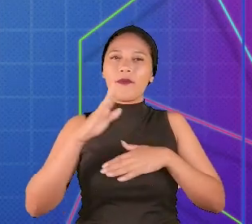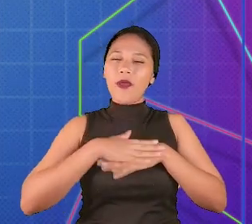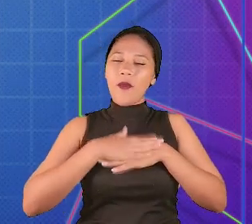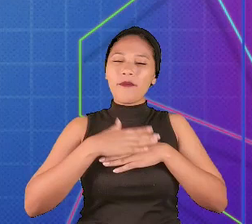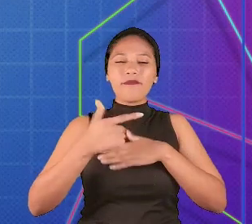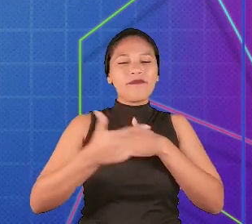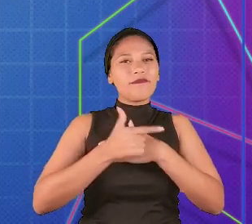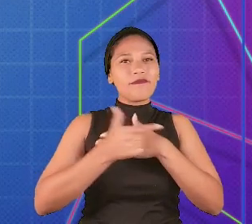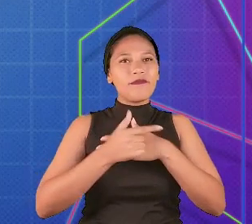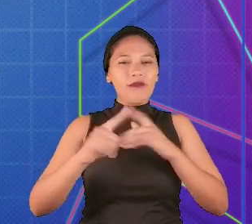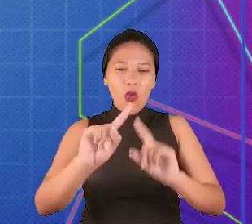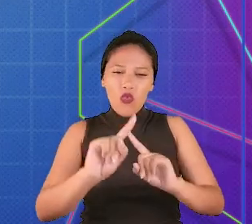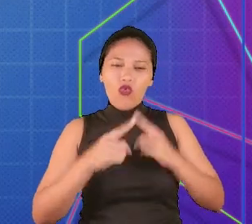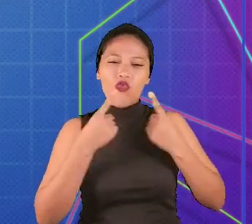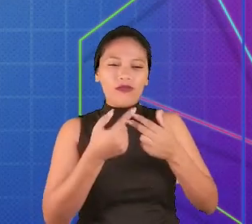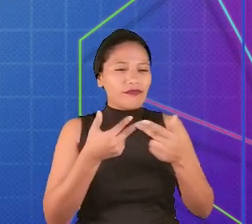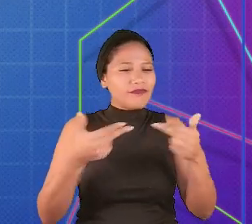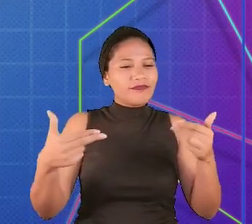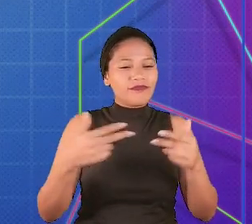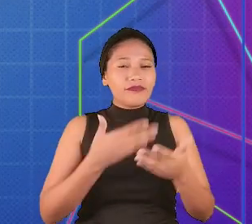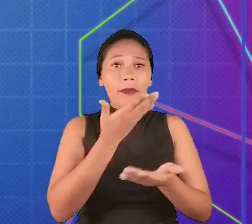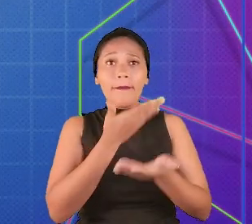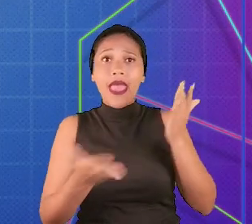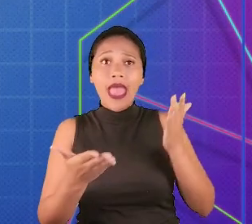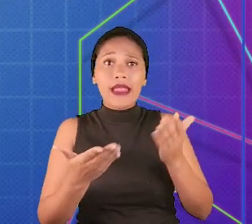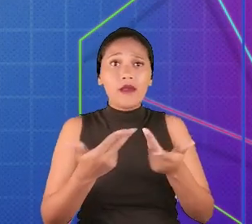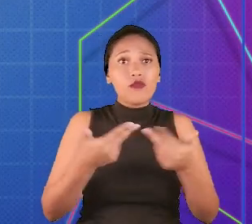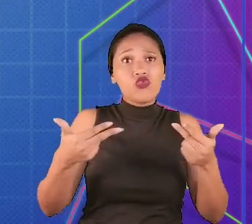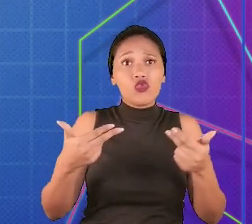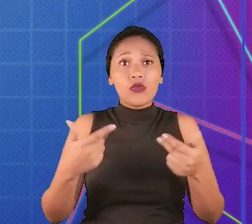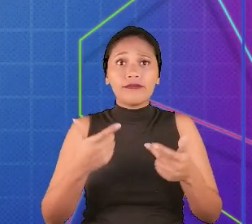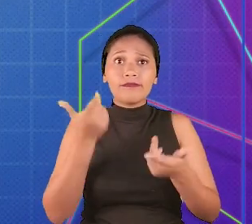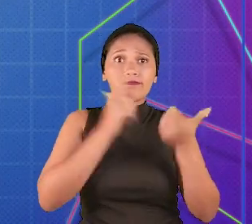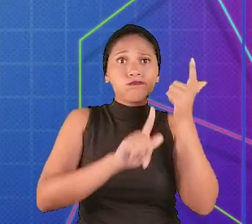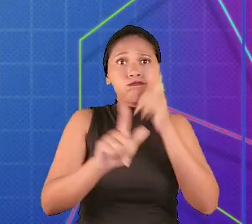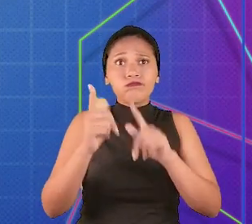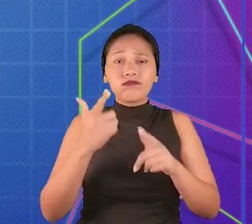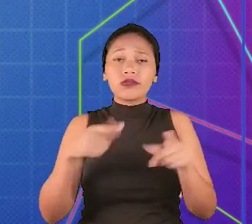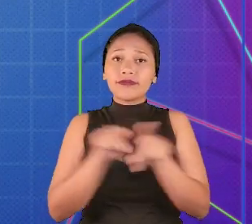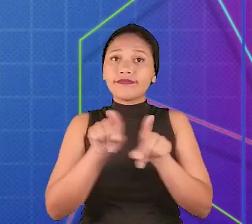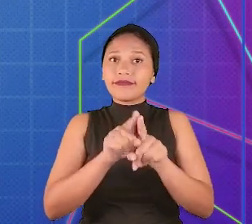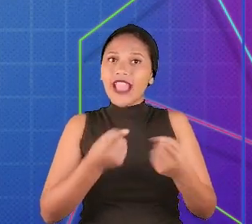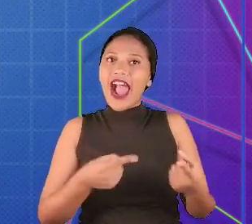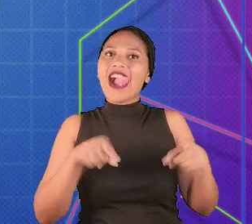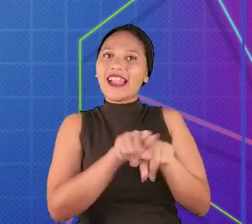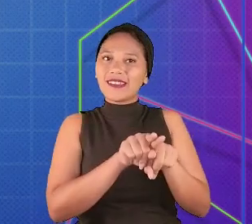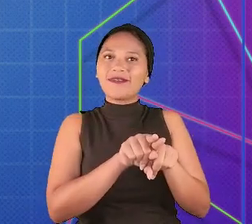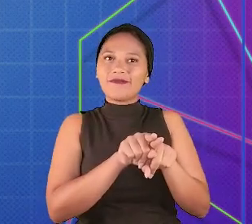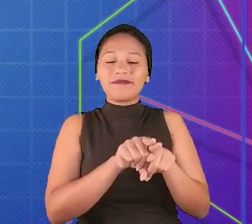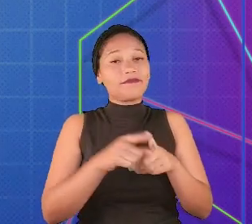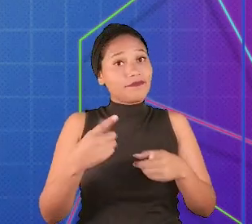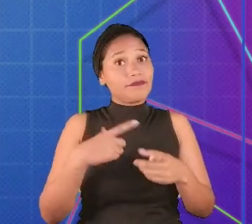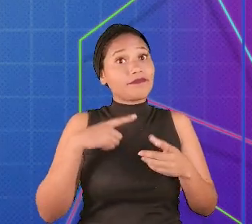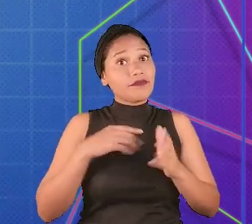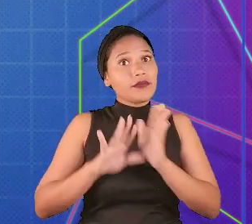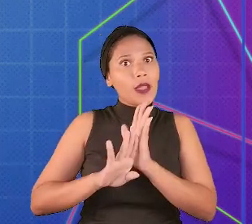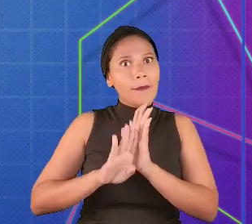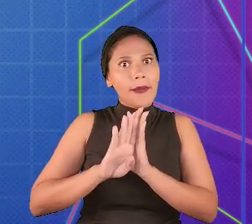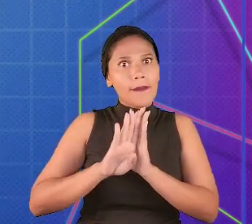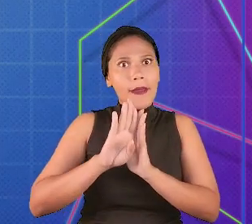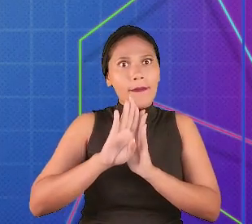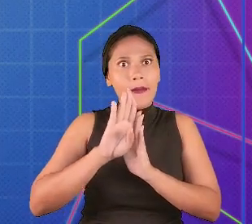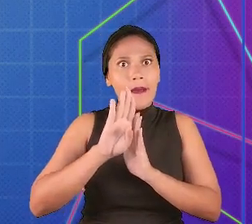meu personagem enfrentando desafios, perdendo e vencendo batalhas, ganhando inimigos e aliados. A tensão então só